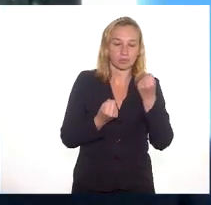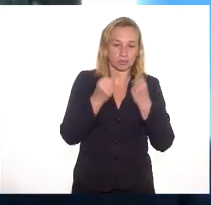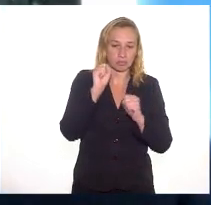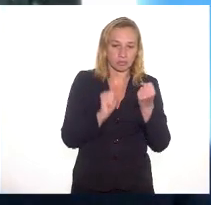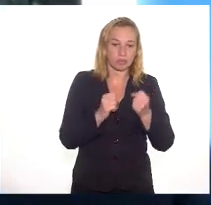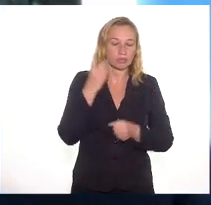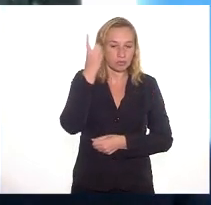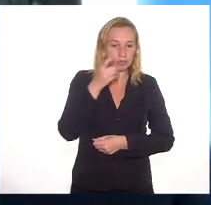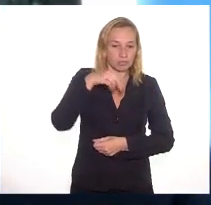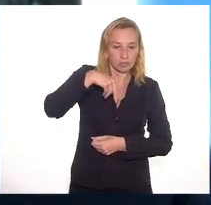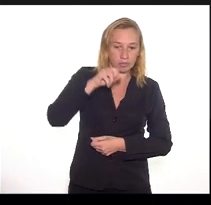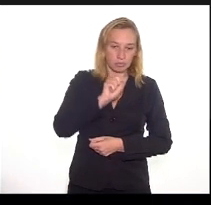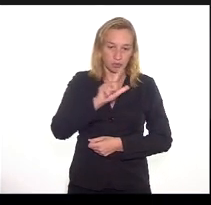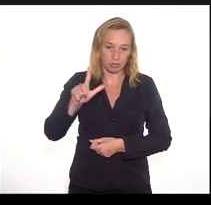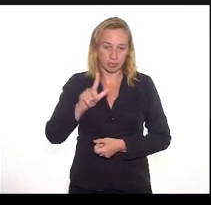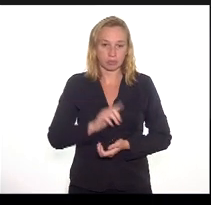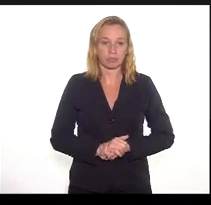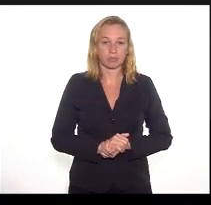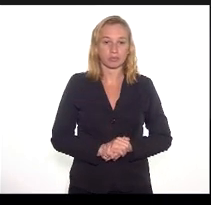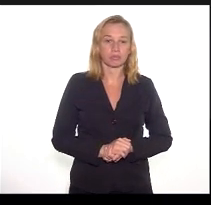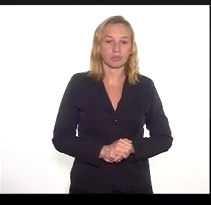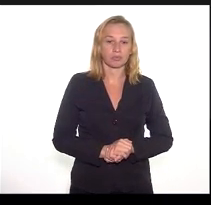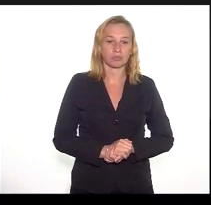de Carvalho.